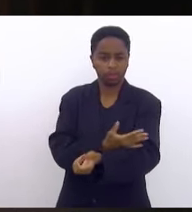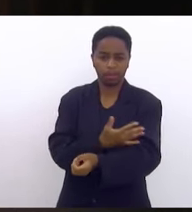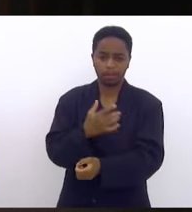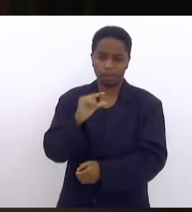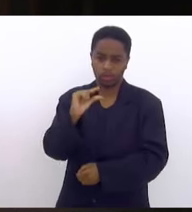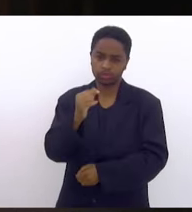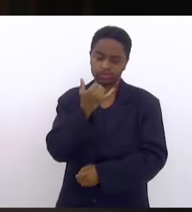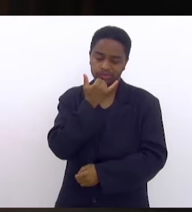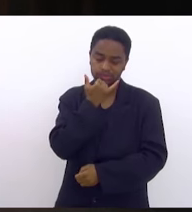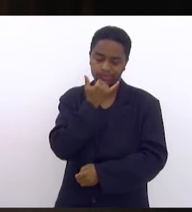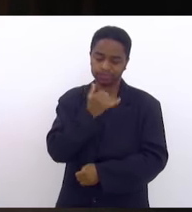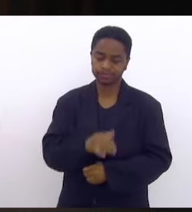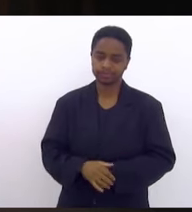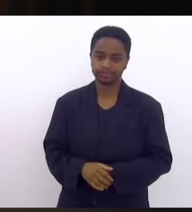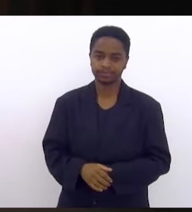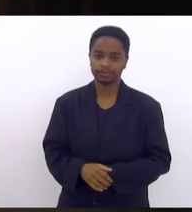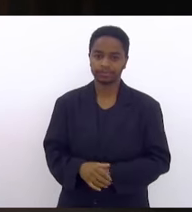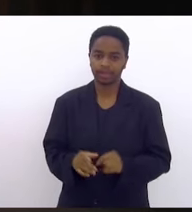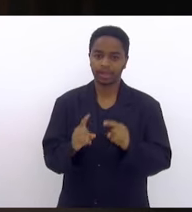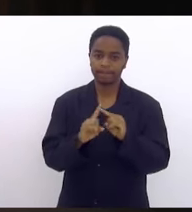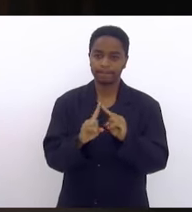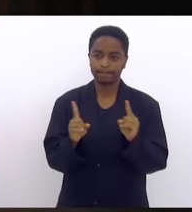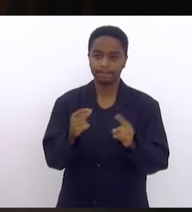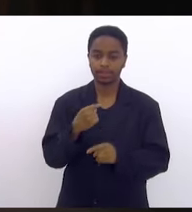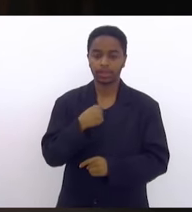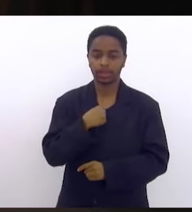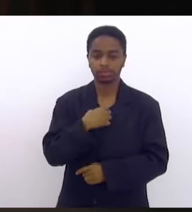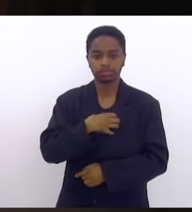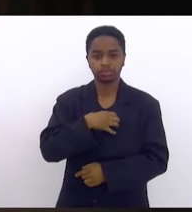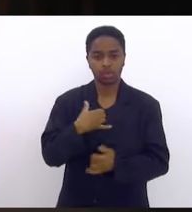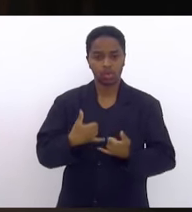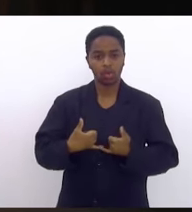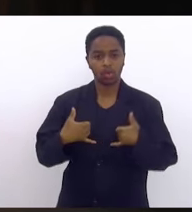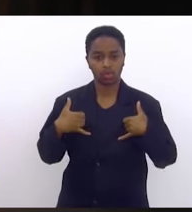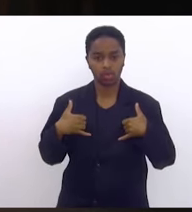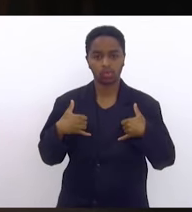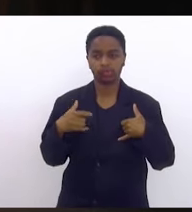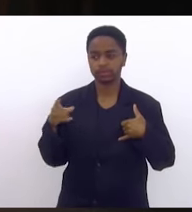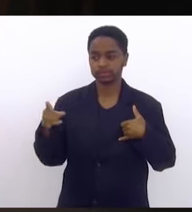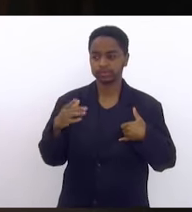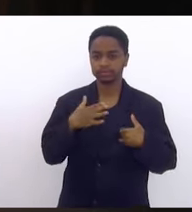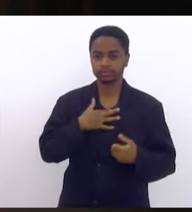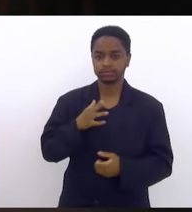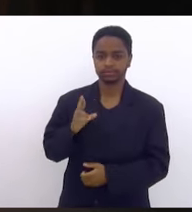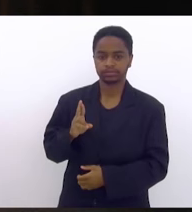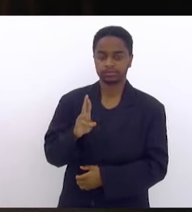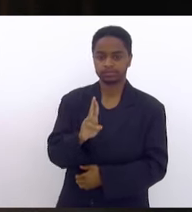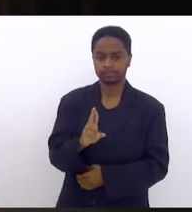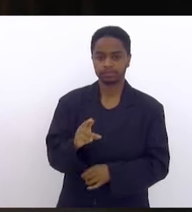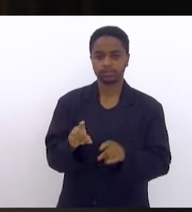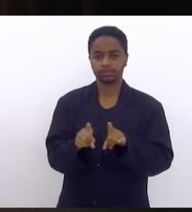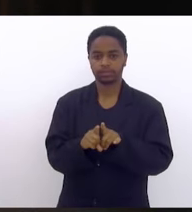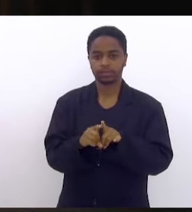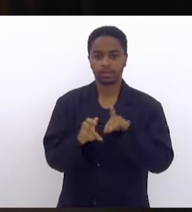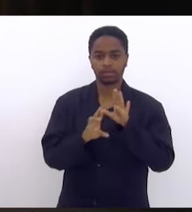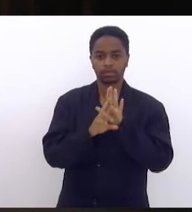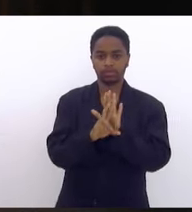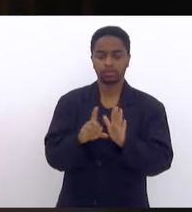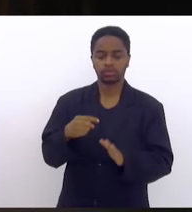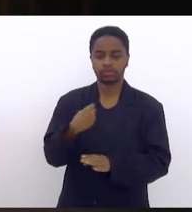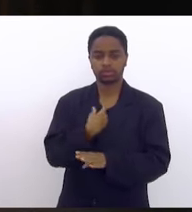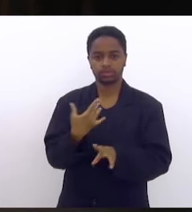desculpem. Mas, assim, eu tenho muito orgulho, Luiz Cláudio, de ter você como meu representante, representante da nossa